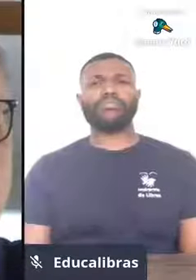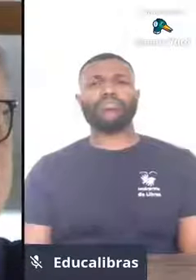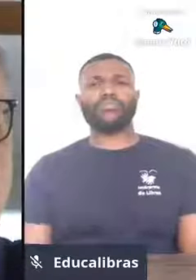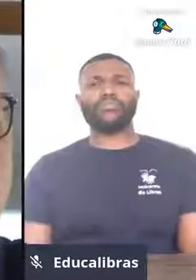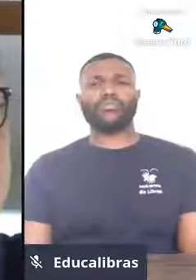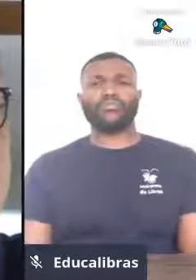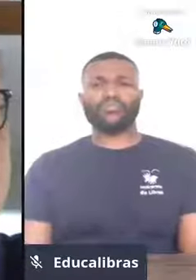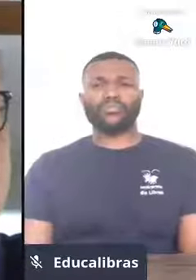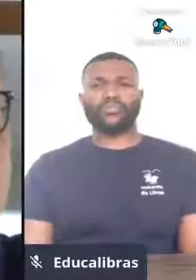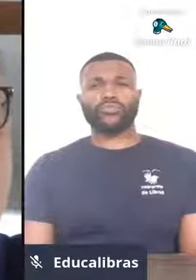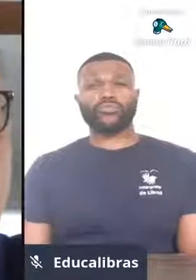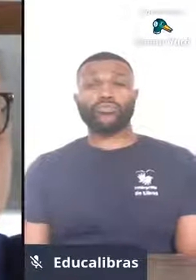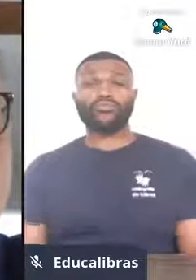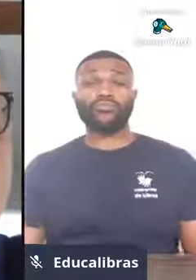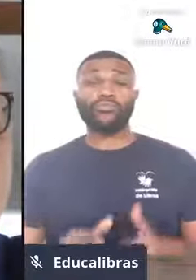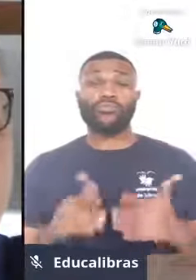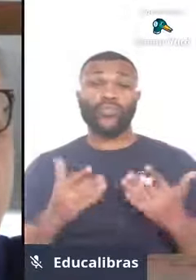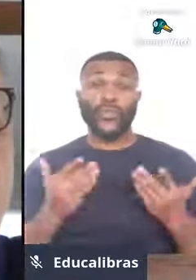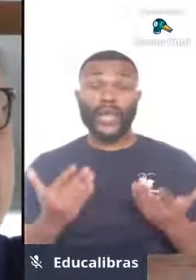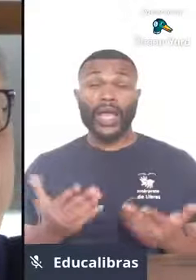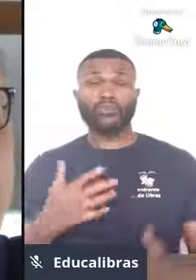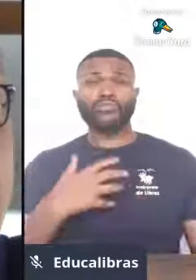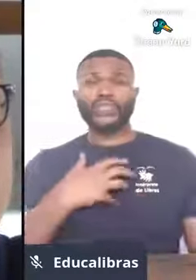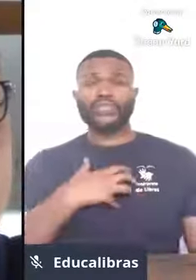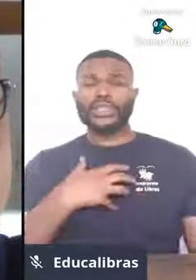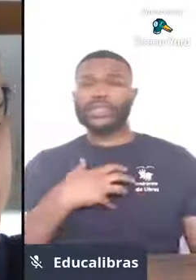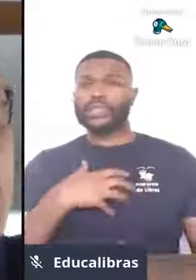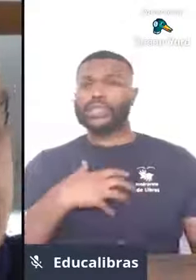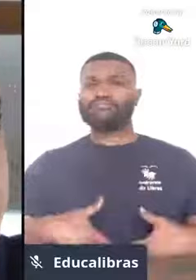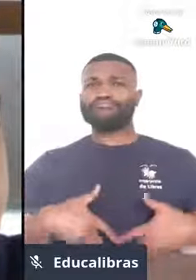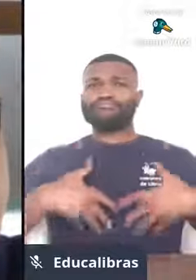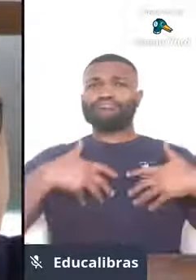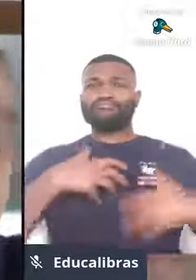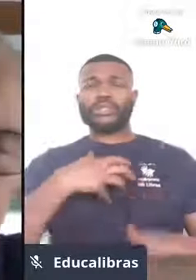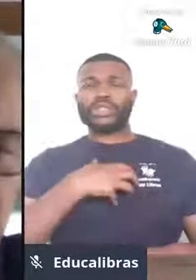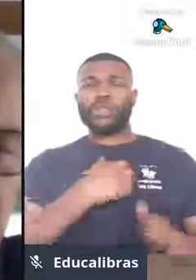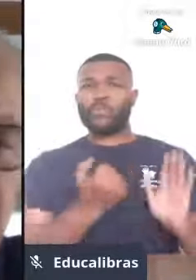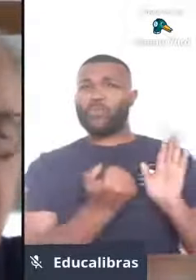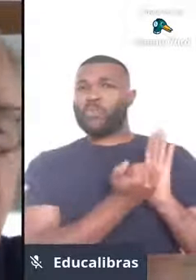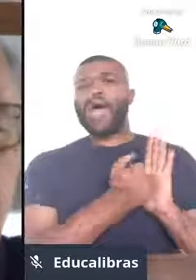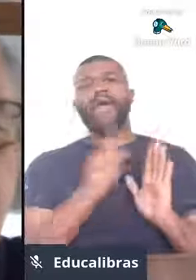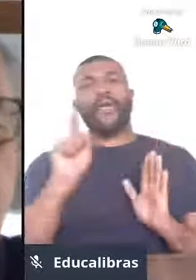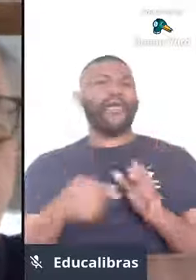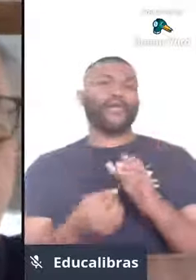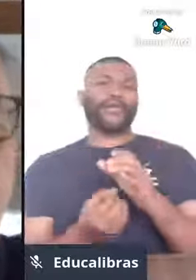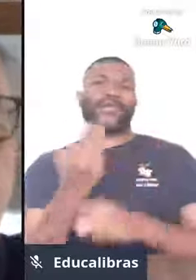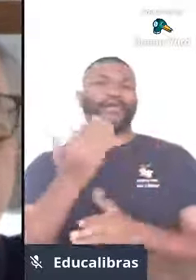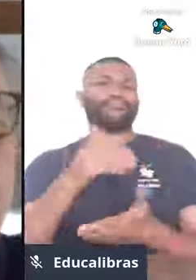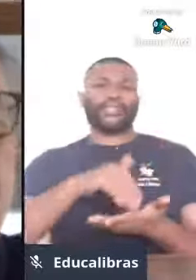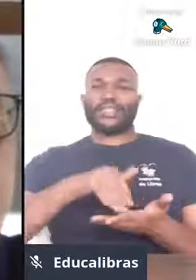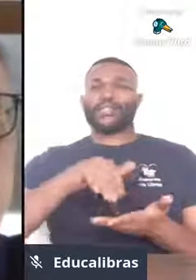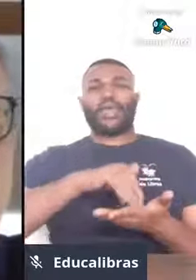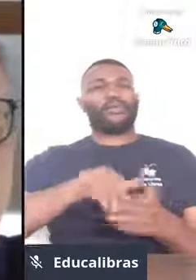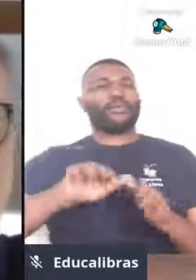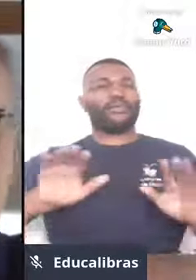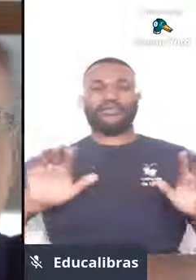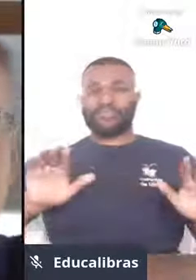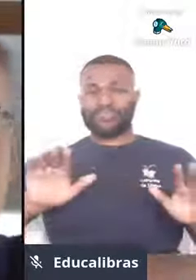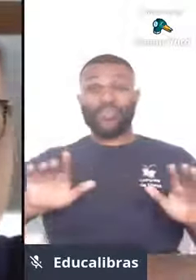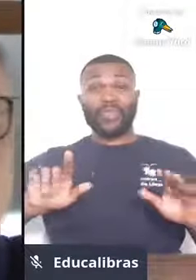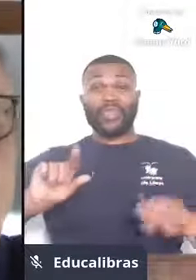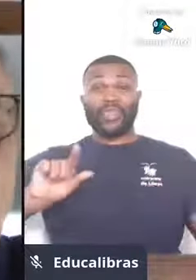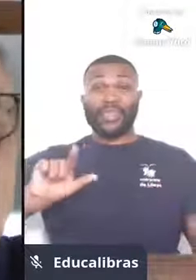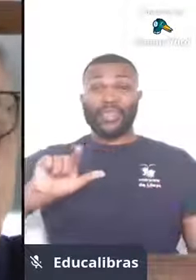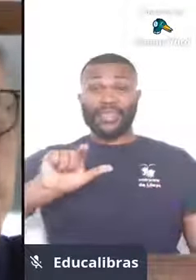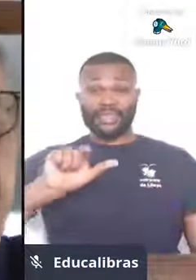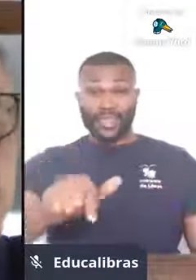Bom, o maior orgulho e a mais marcante foi a criação da secretaria, né? Após isso, nós tivemos